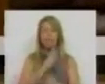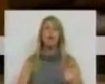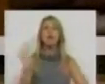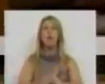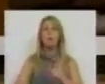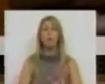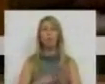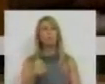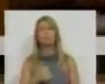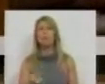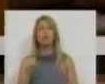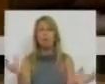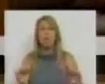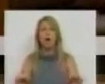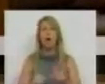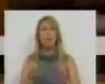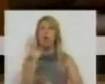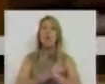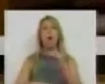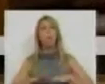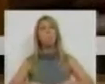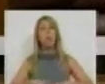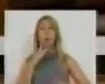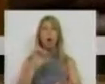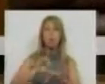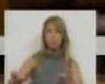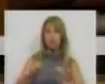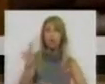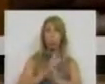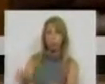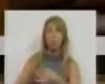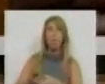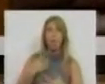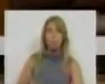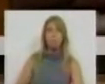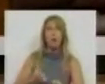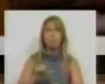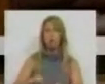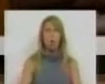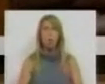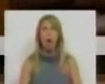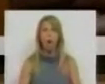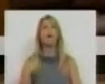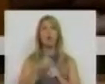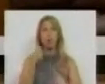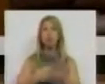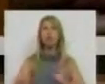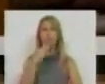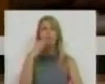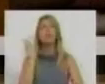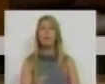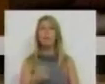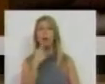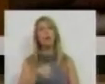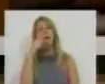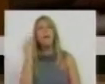visão imobilista da Europa, nem desistimos, como europeístas convictos que somos, de lutar por uma Europa que valha a pena, que não diga que os bancos são